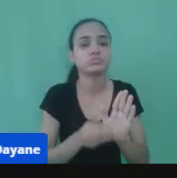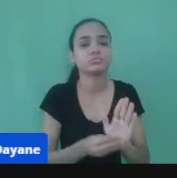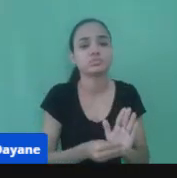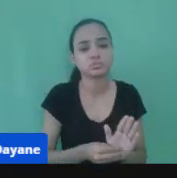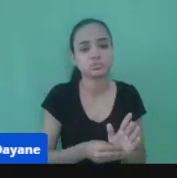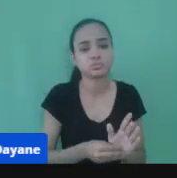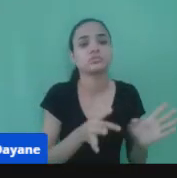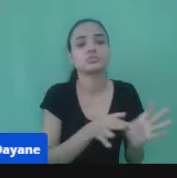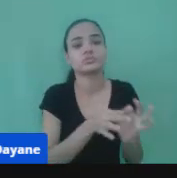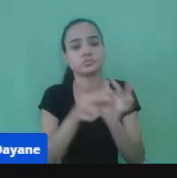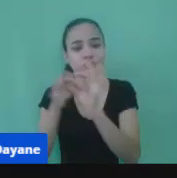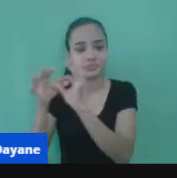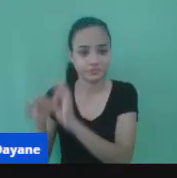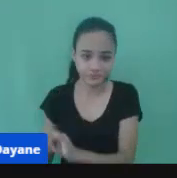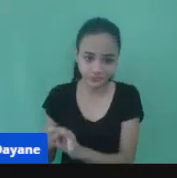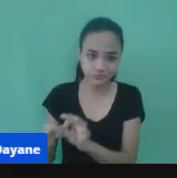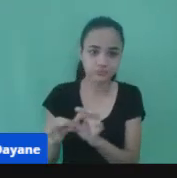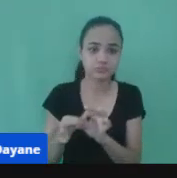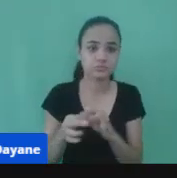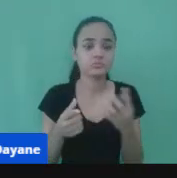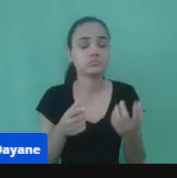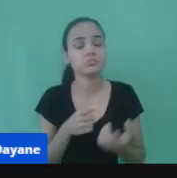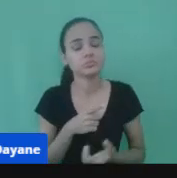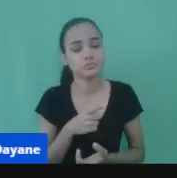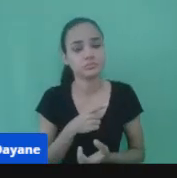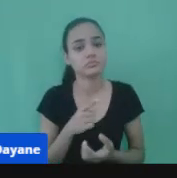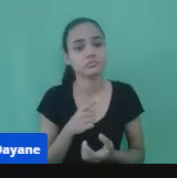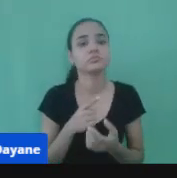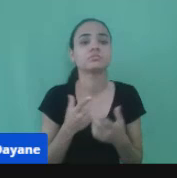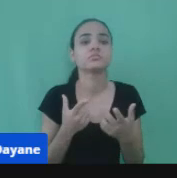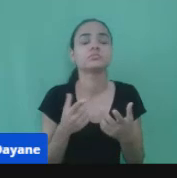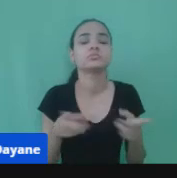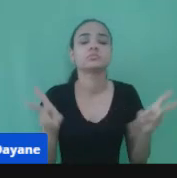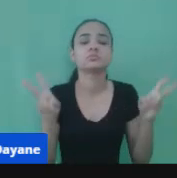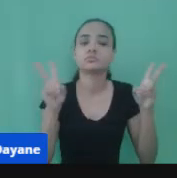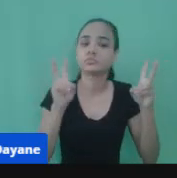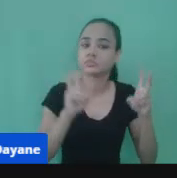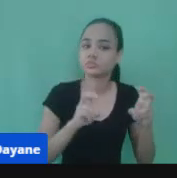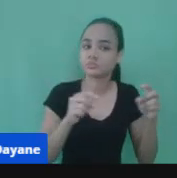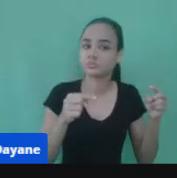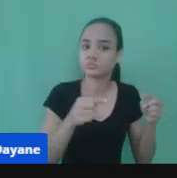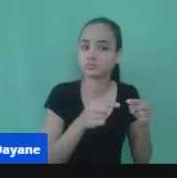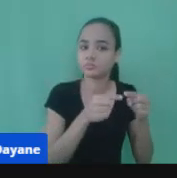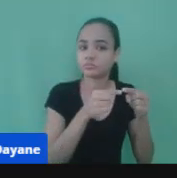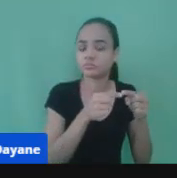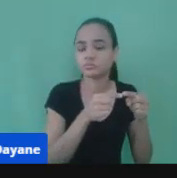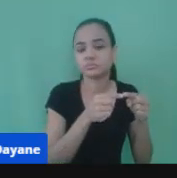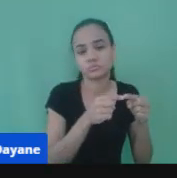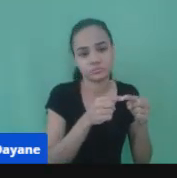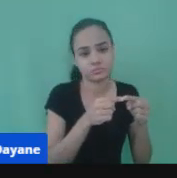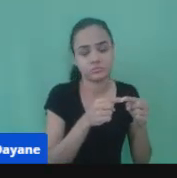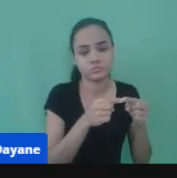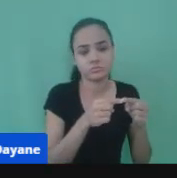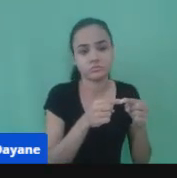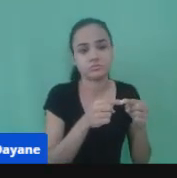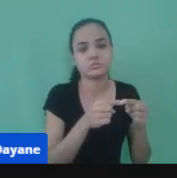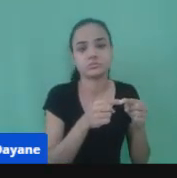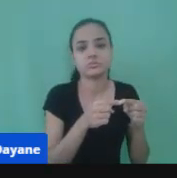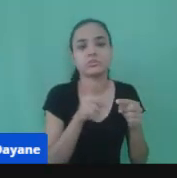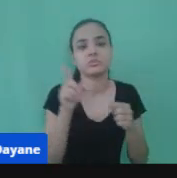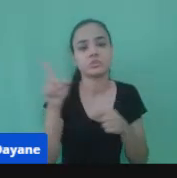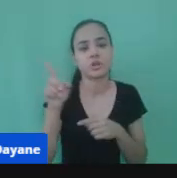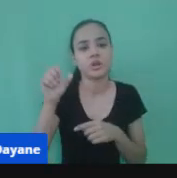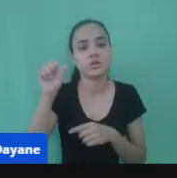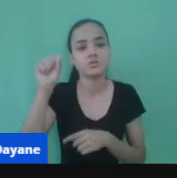reunião relacionada aí a essa temática do meio ambiente, que foi a conferência aí de Estocolmo, na Suécia, em 72, que